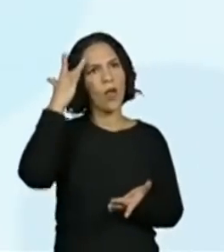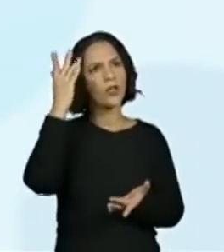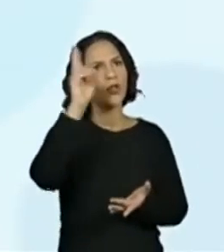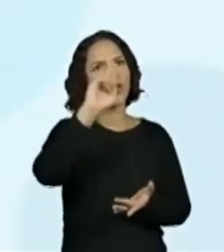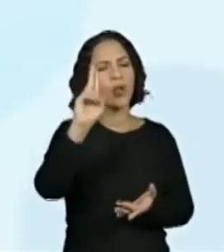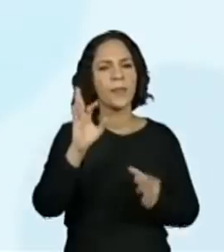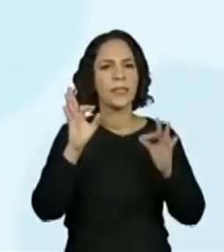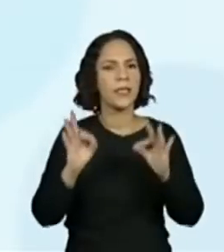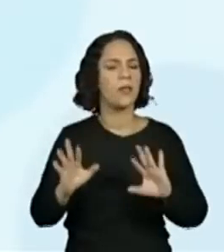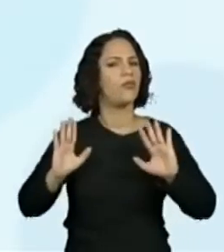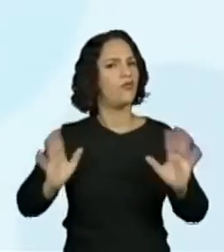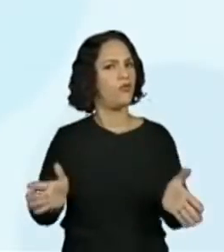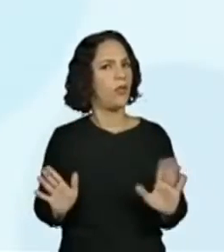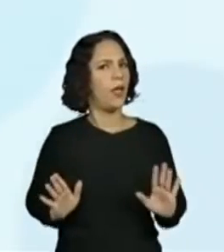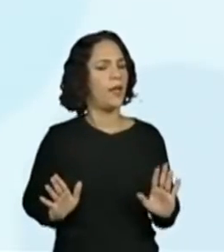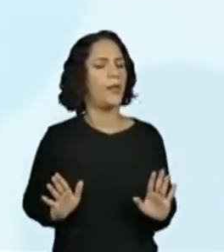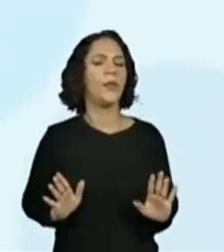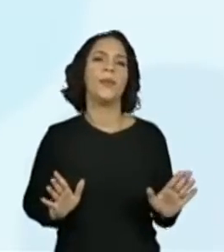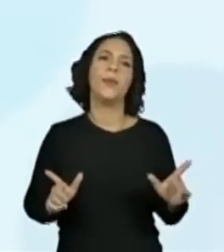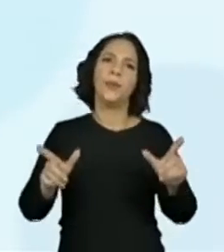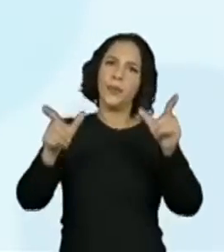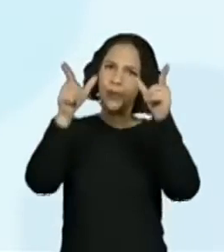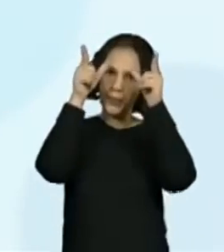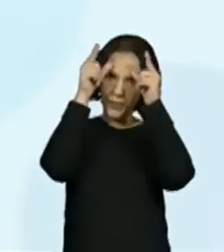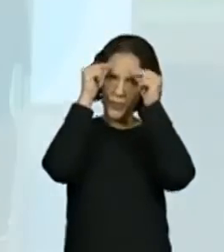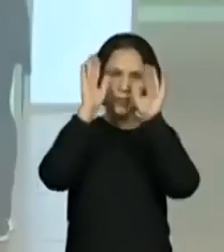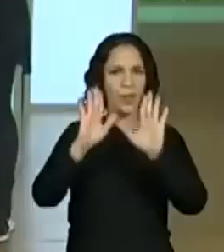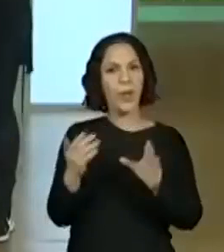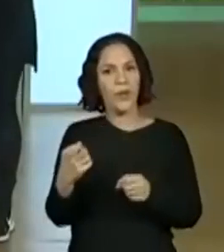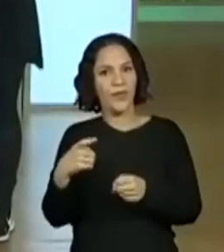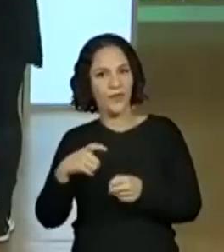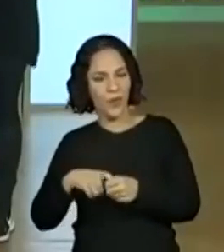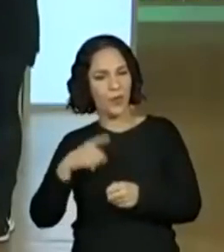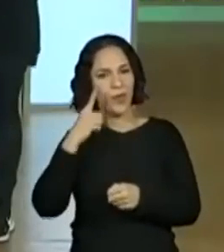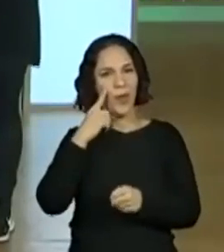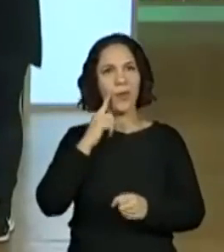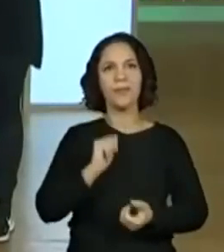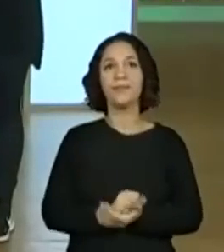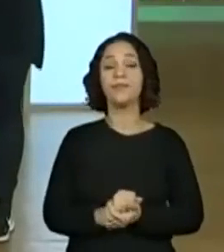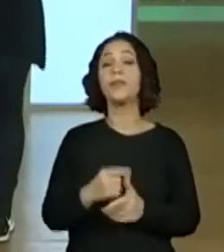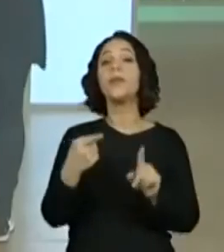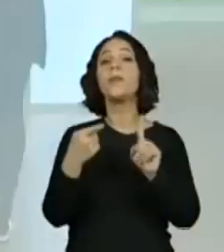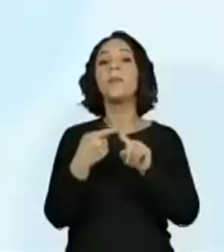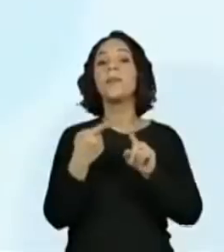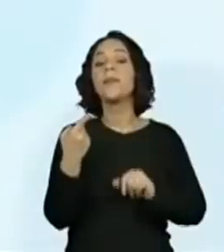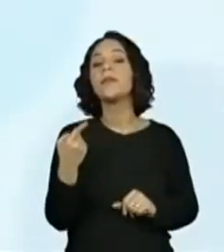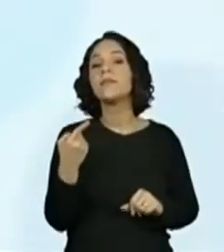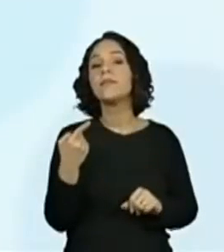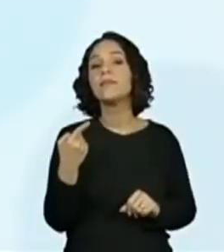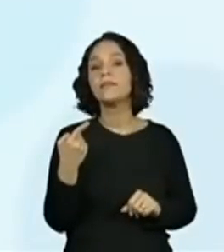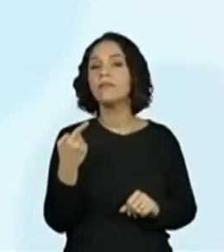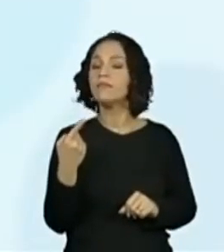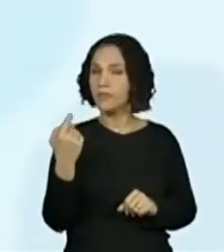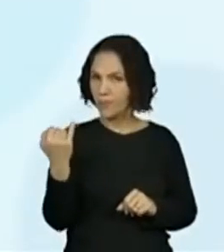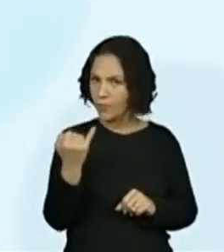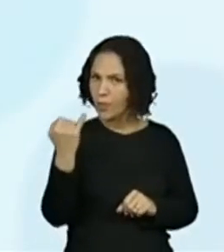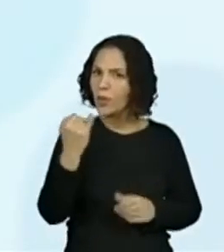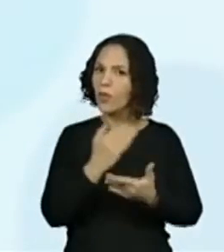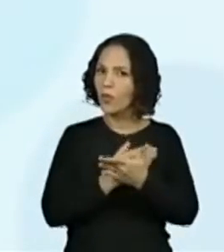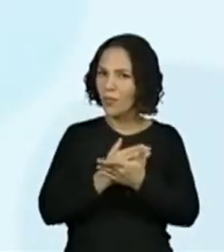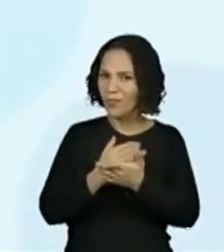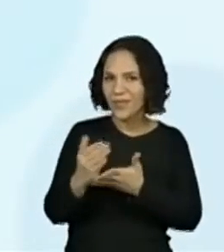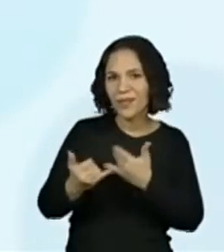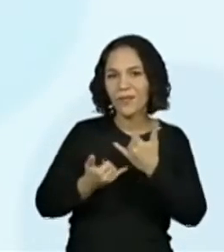certo, não é? Eu também acho. Vamos voltar um pouquinho? Temos lá a primeira figura, até importante para a gente começar a